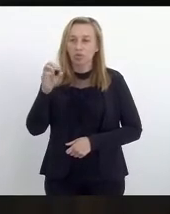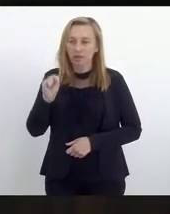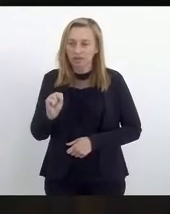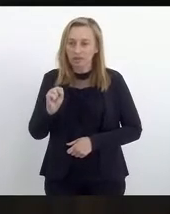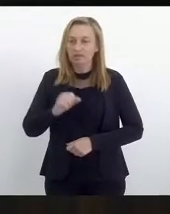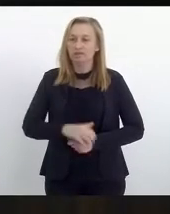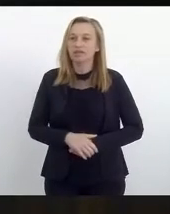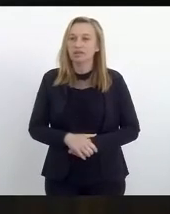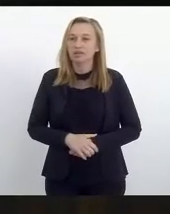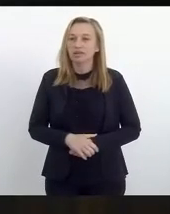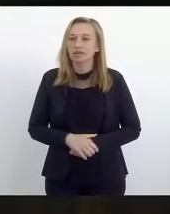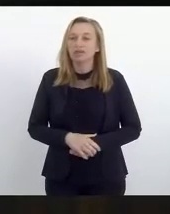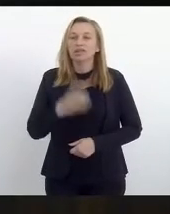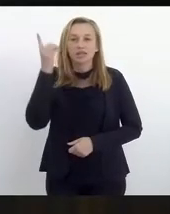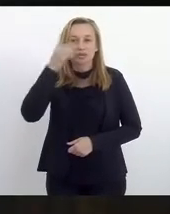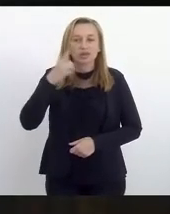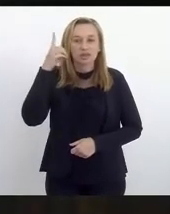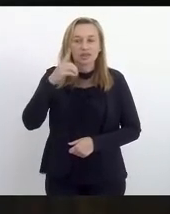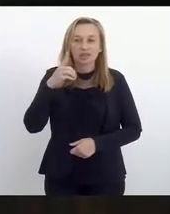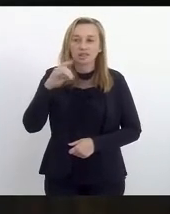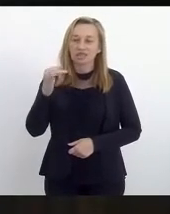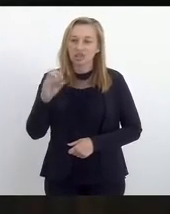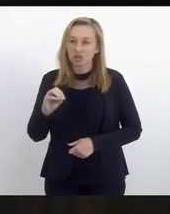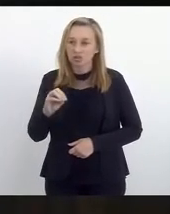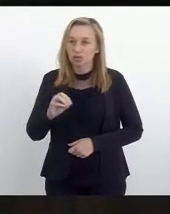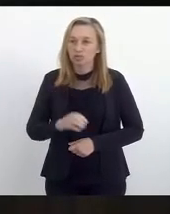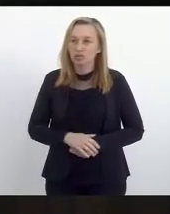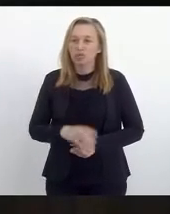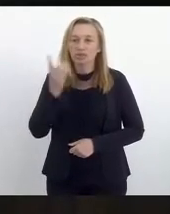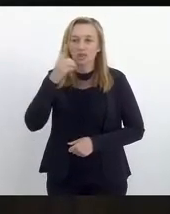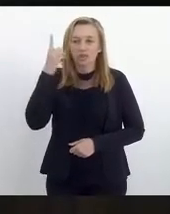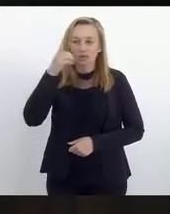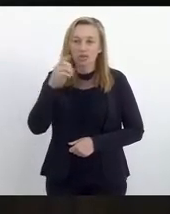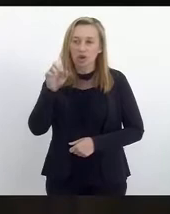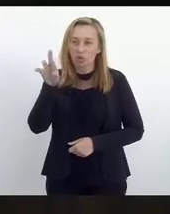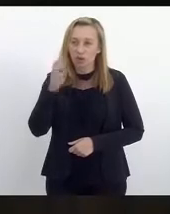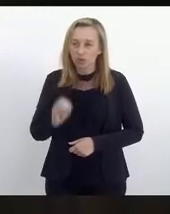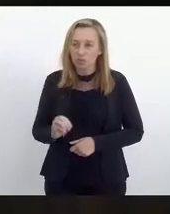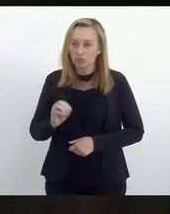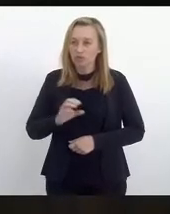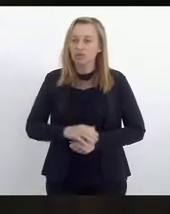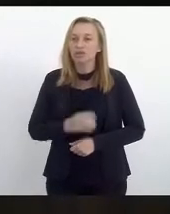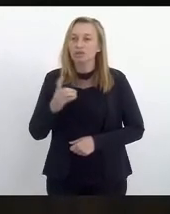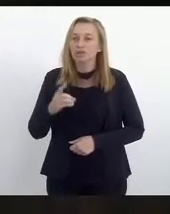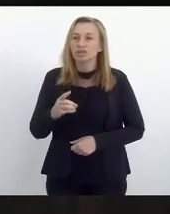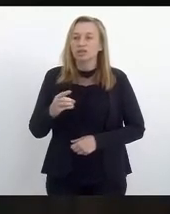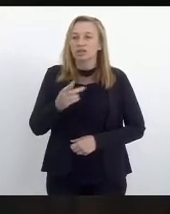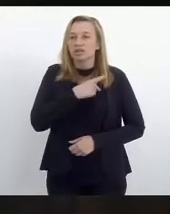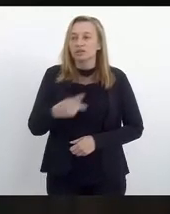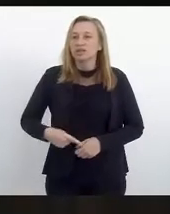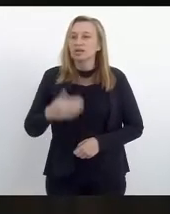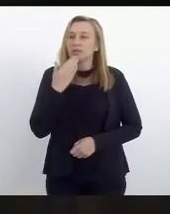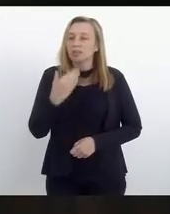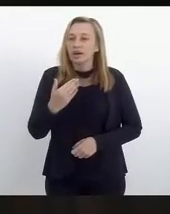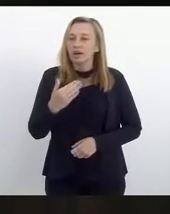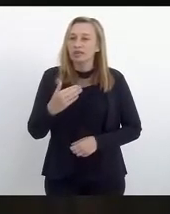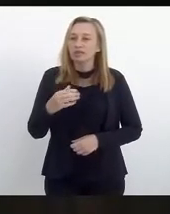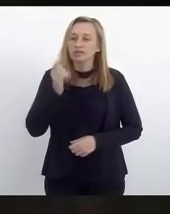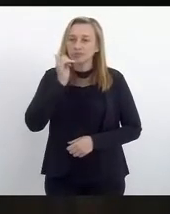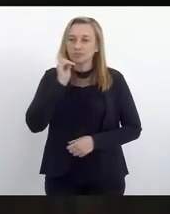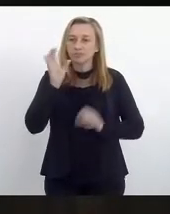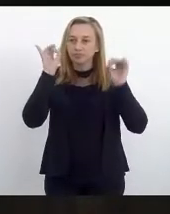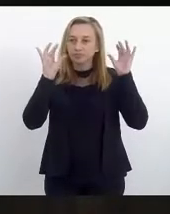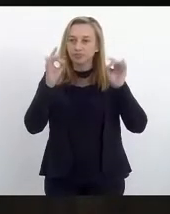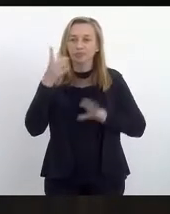Montempo, deputado Sérgio Fernandes, deputado Eurico Júnior. A presidência designa como relator especial o